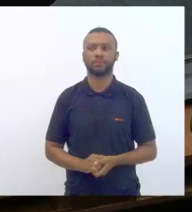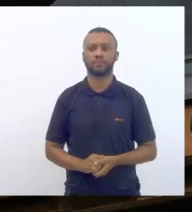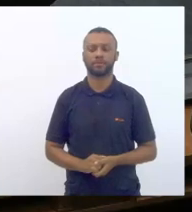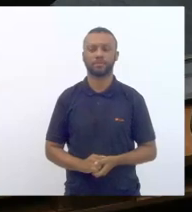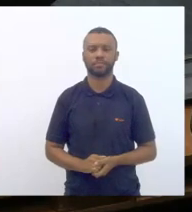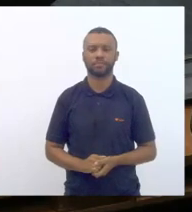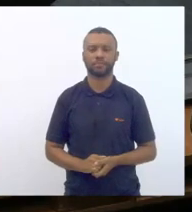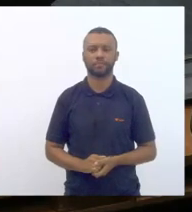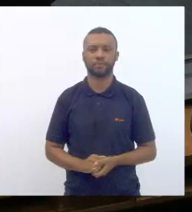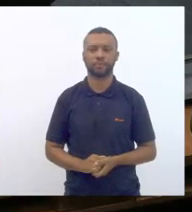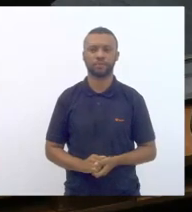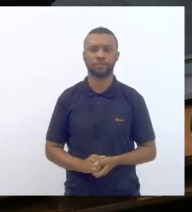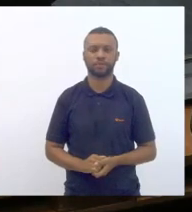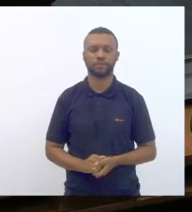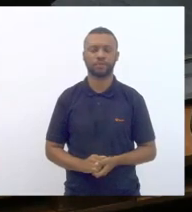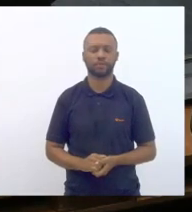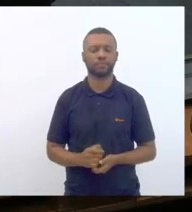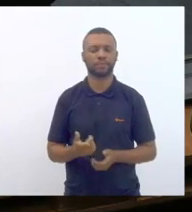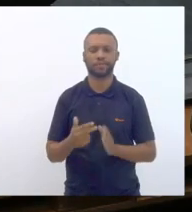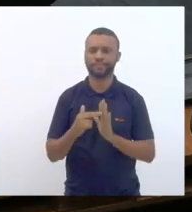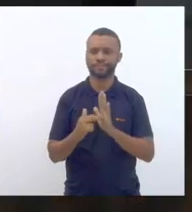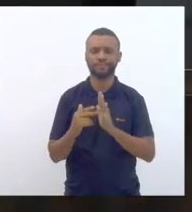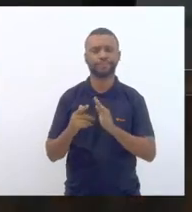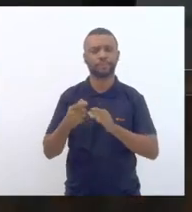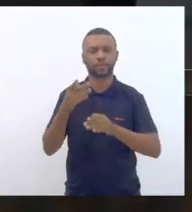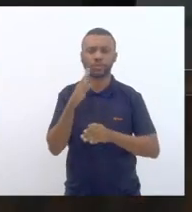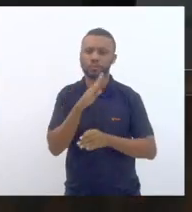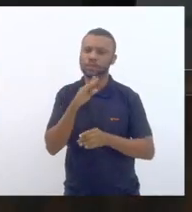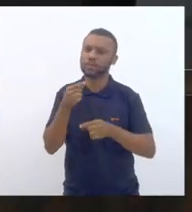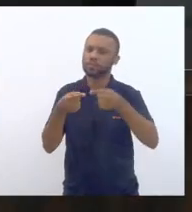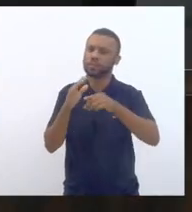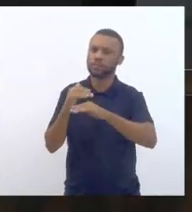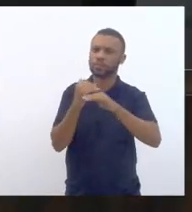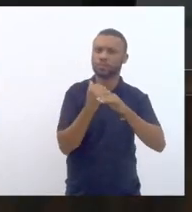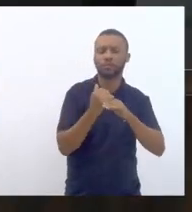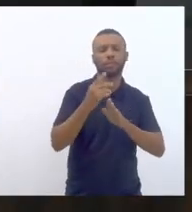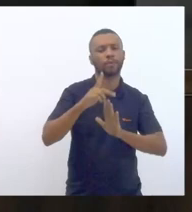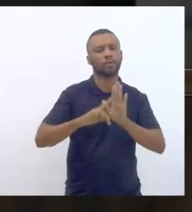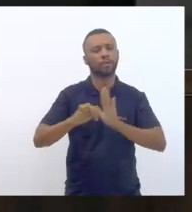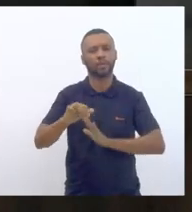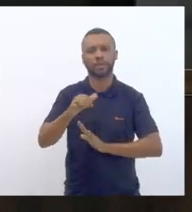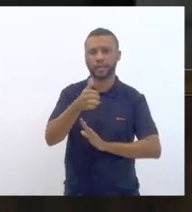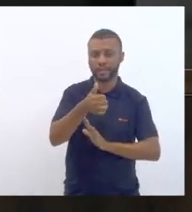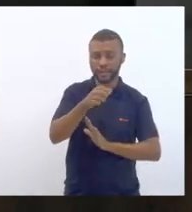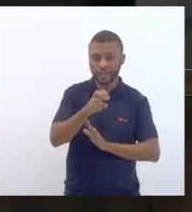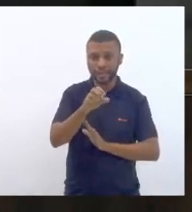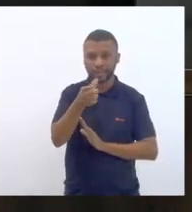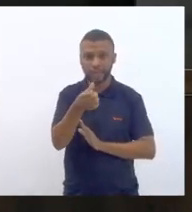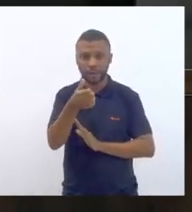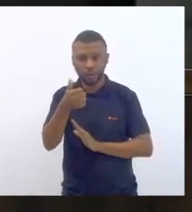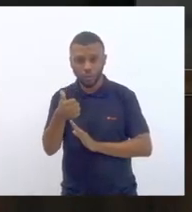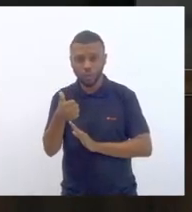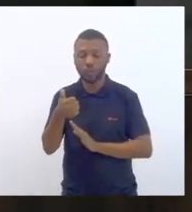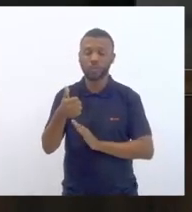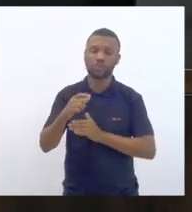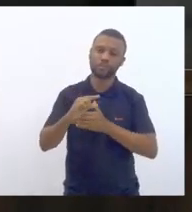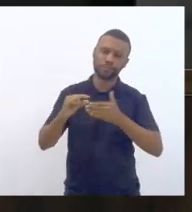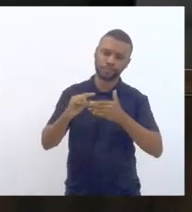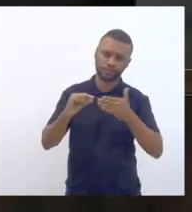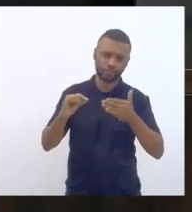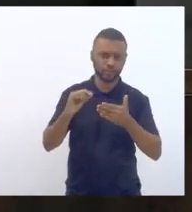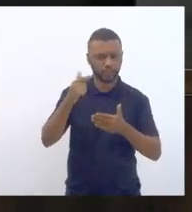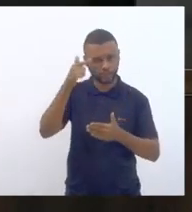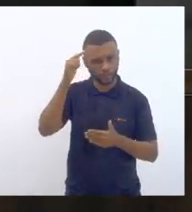Em regime de urgência em discussão única, projeto de lei 6115 de 22, de autoria dos deputados André Luiz Paulo e